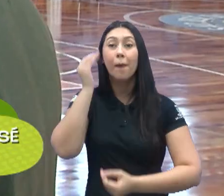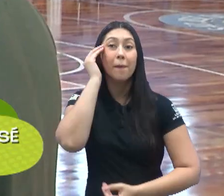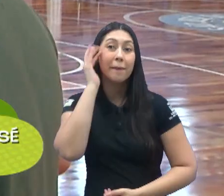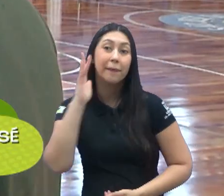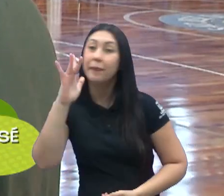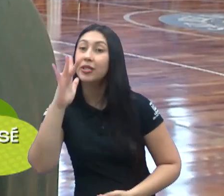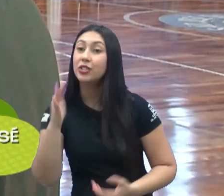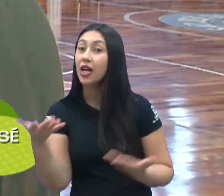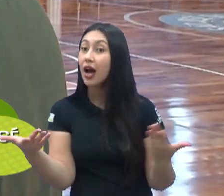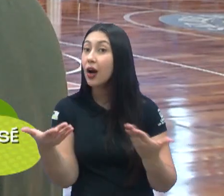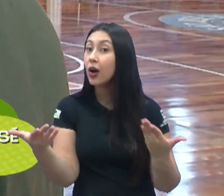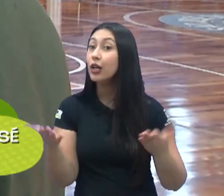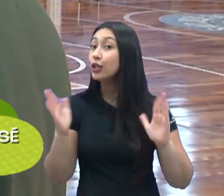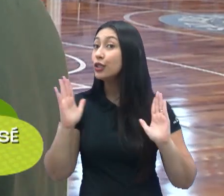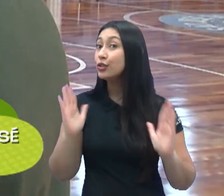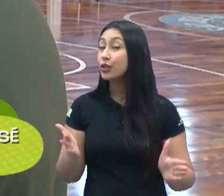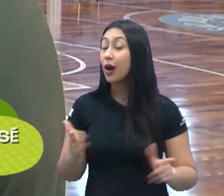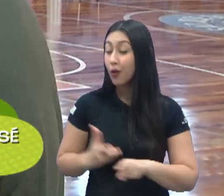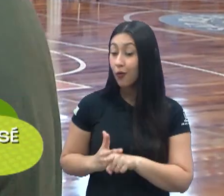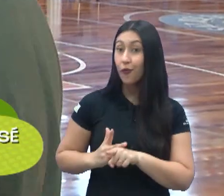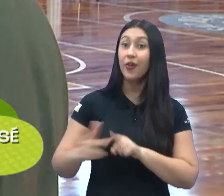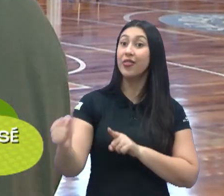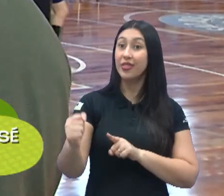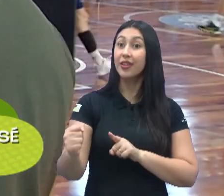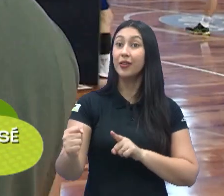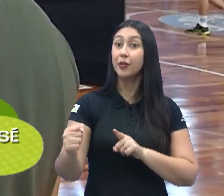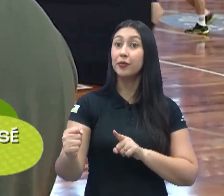quadra agora, depois desse peso da vitória ainda não ter vindo,